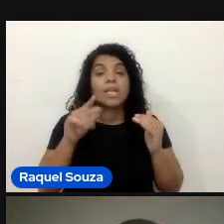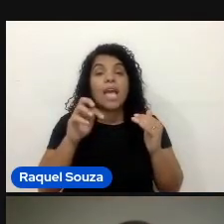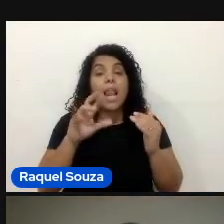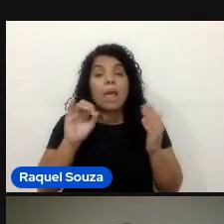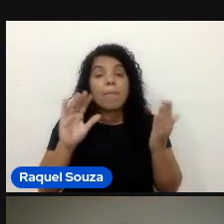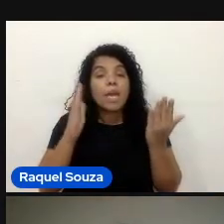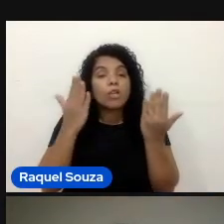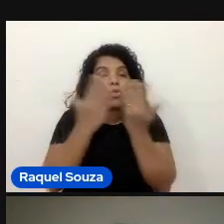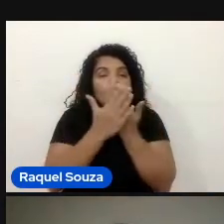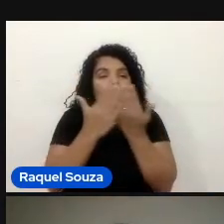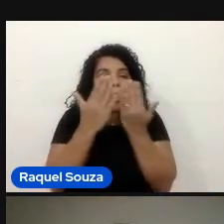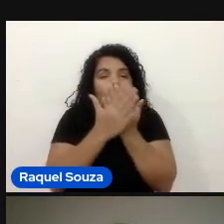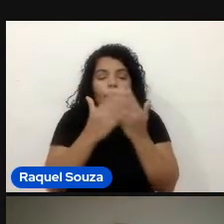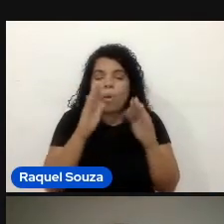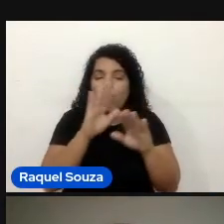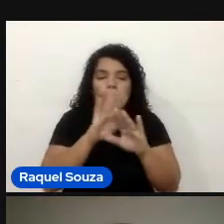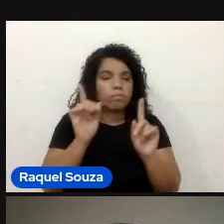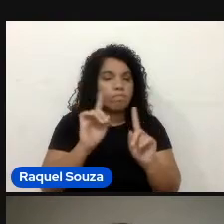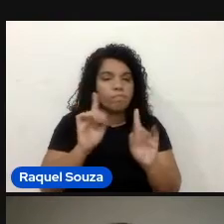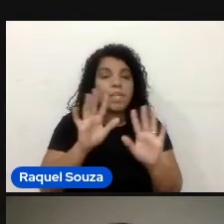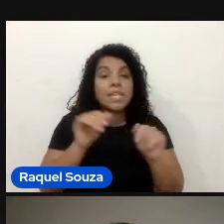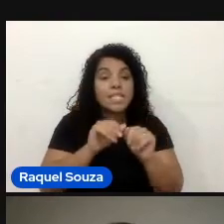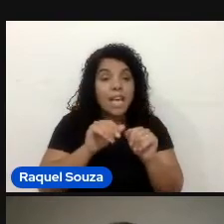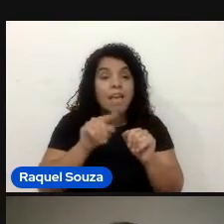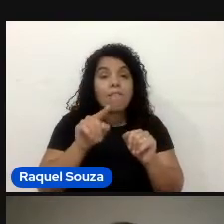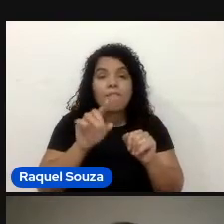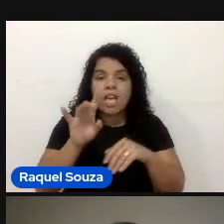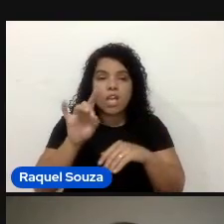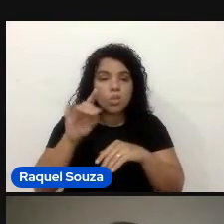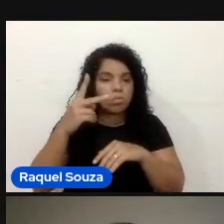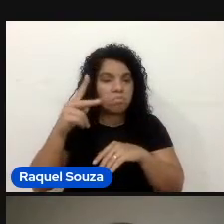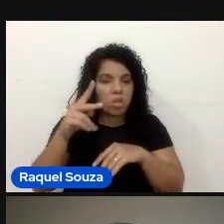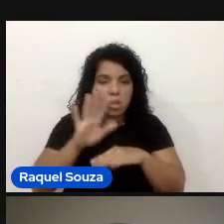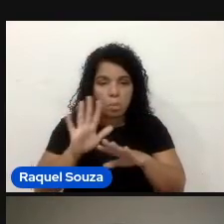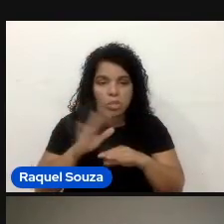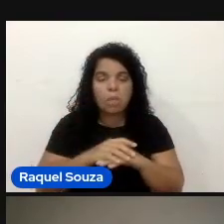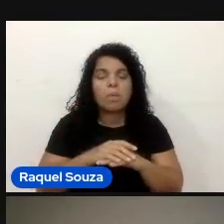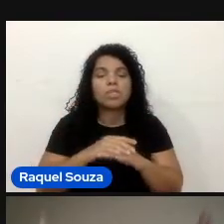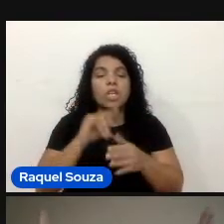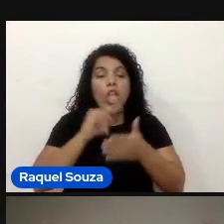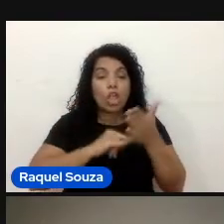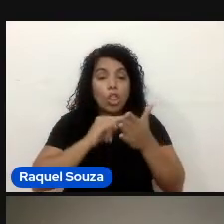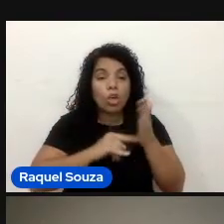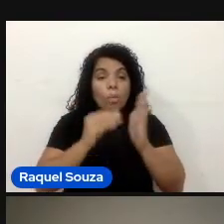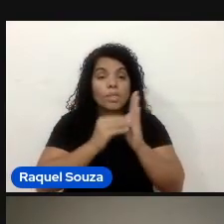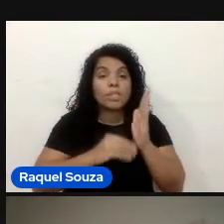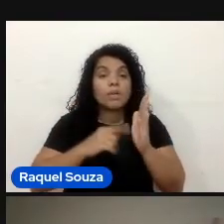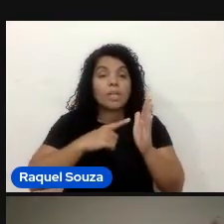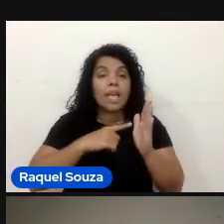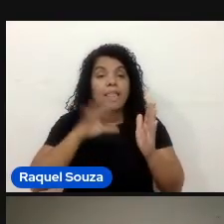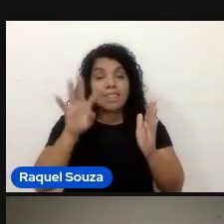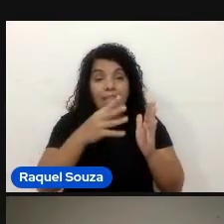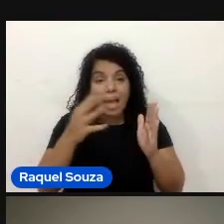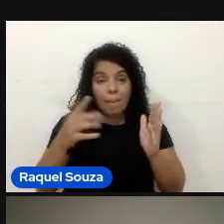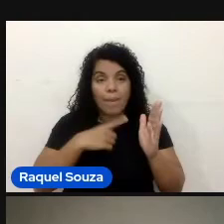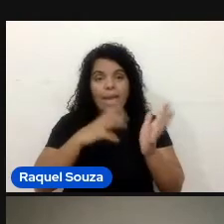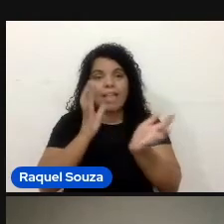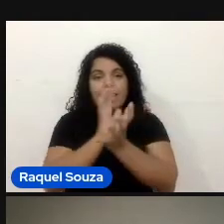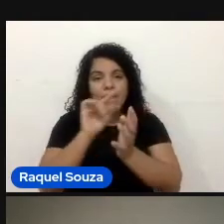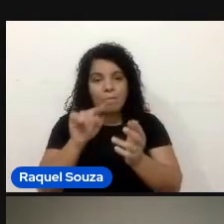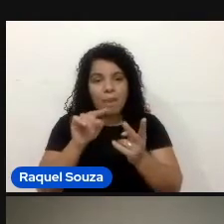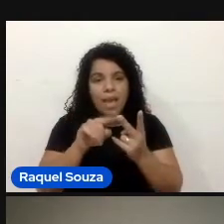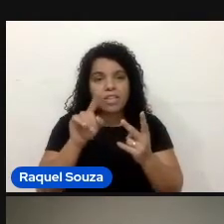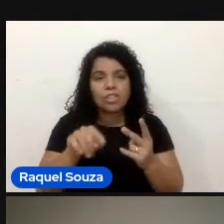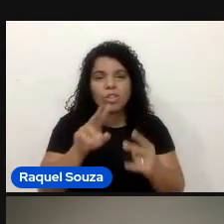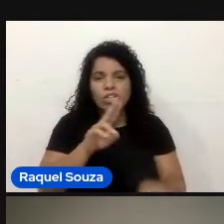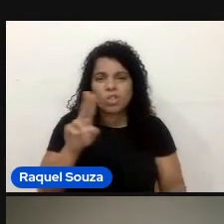ele. Então, isso é feito automaticamente. E na própria documentação tem uma tabelinha da parte de, acho que o nome do